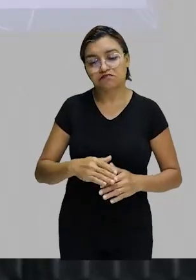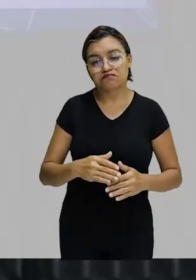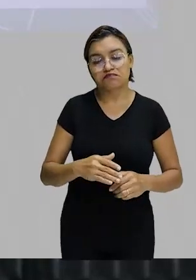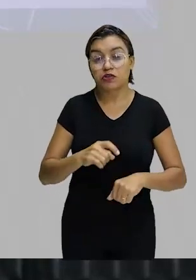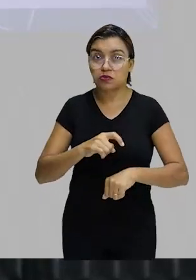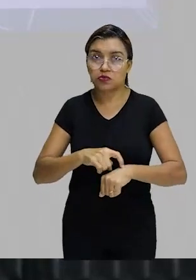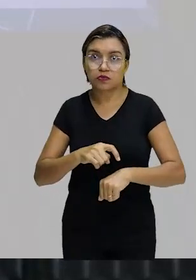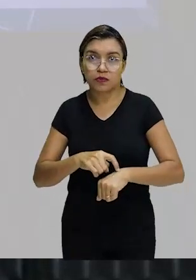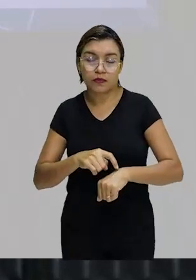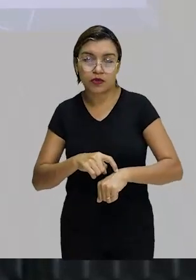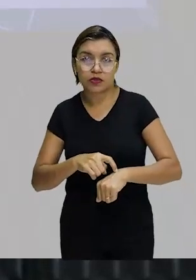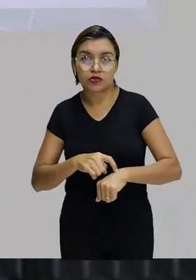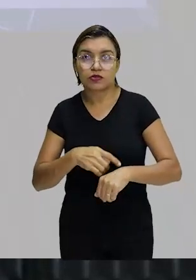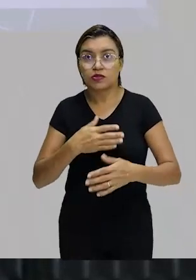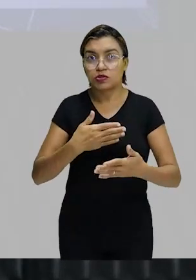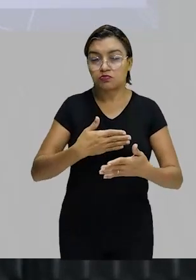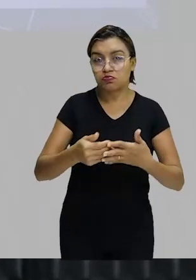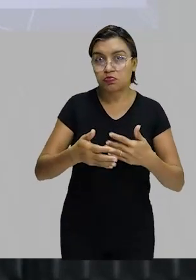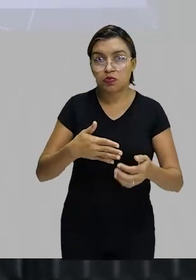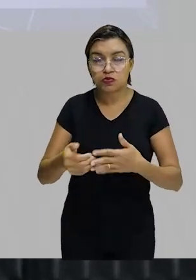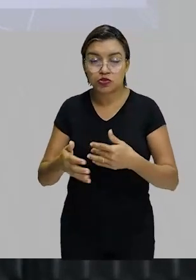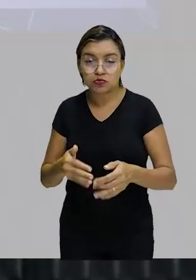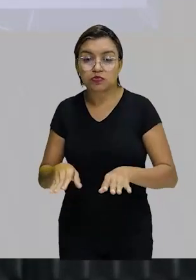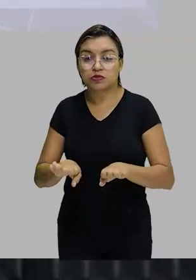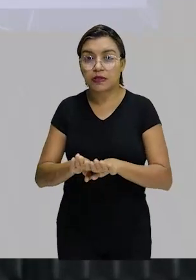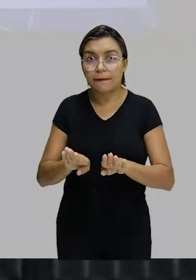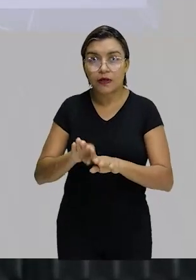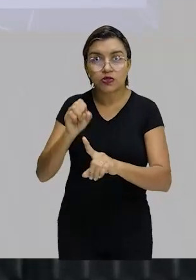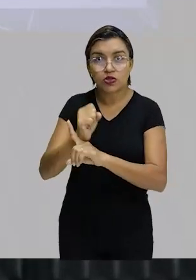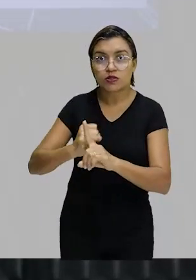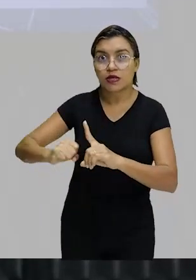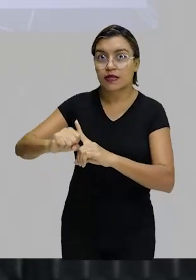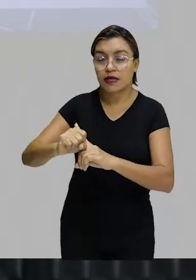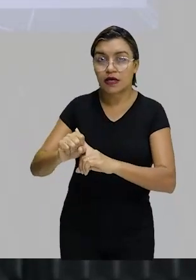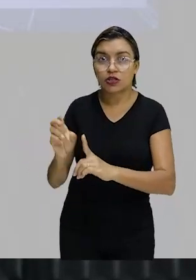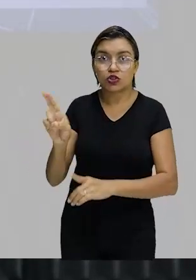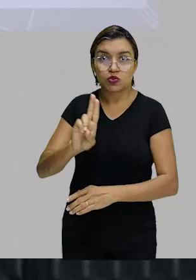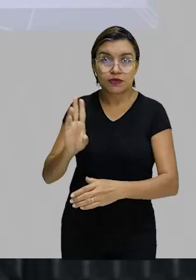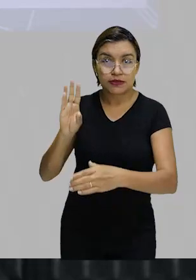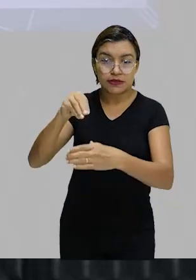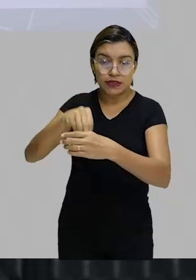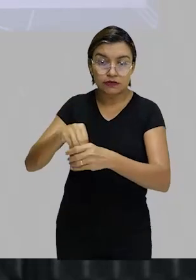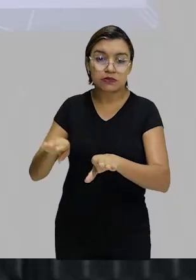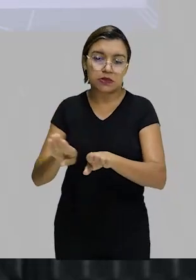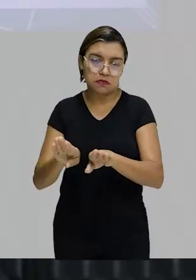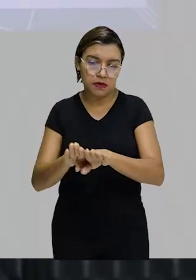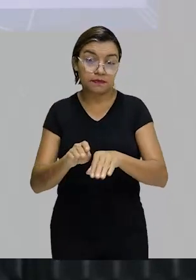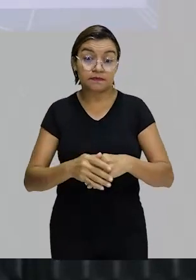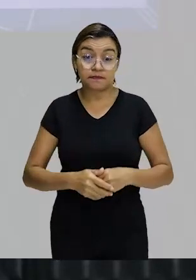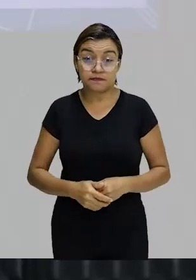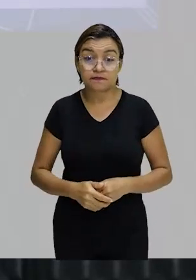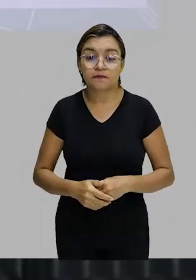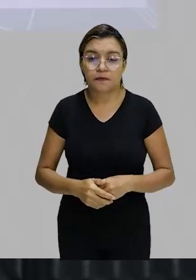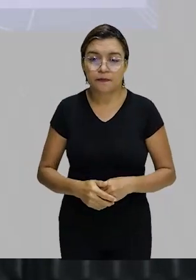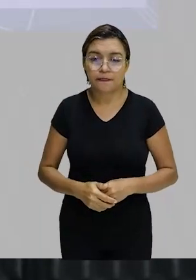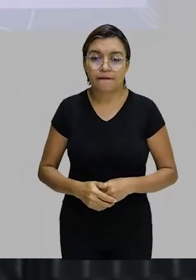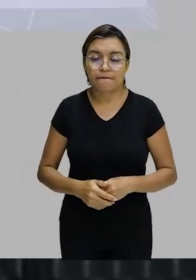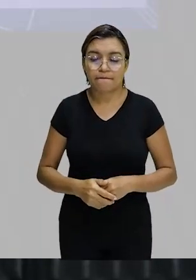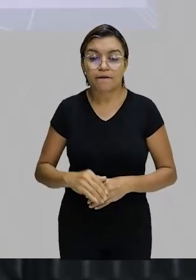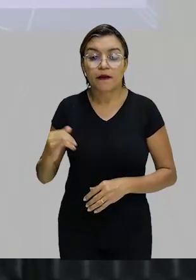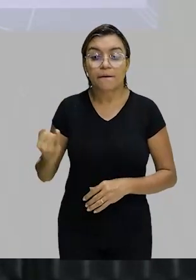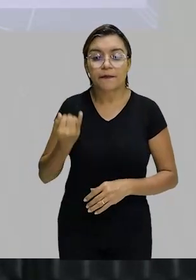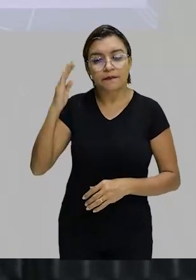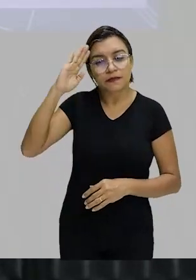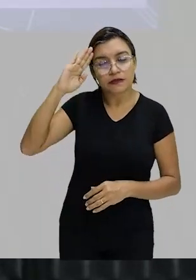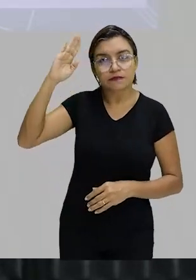tipo de sociedade. Mainly using the more popular media. Principalmente, essa